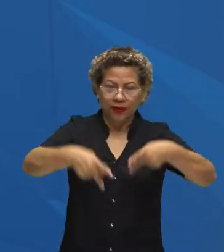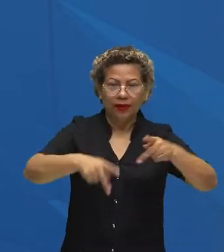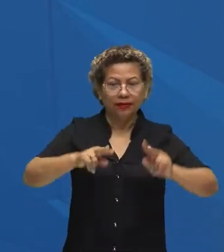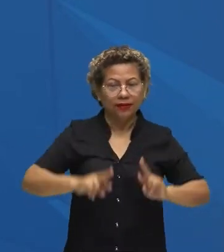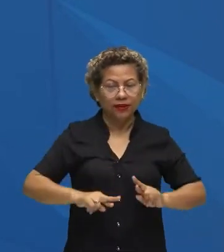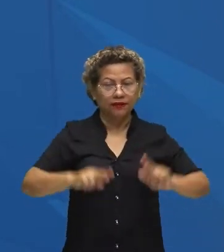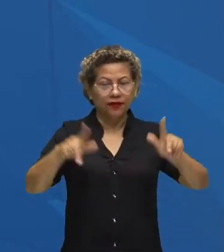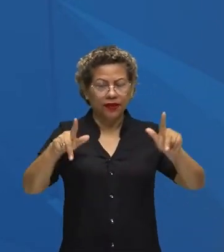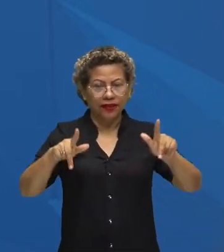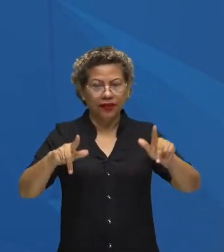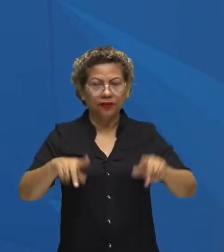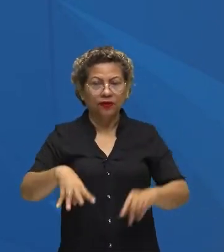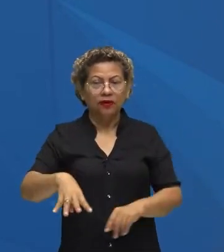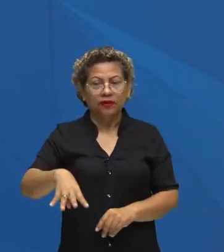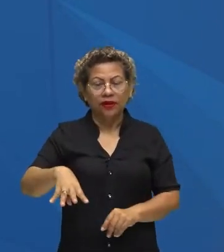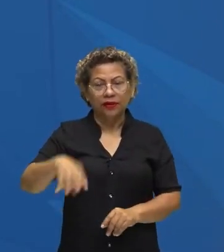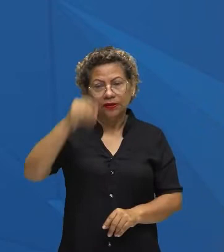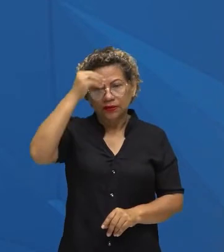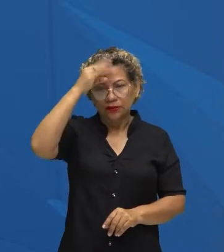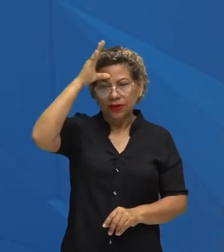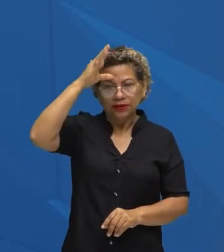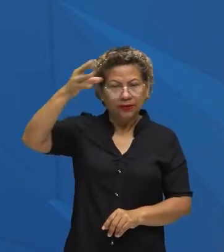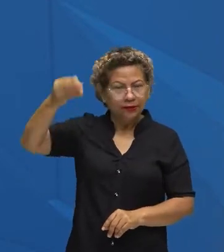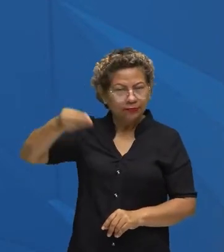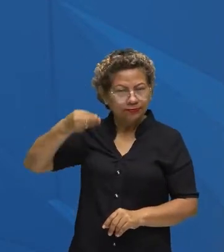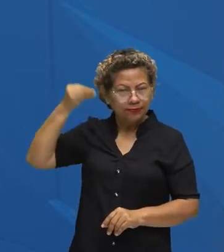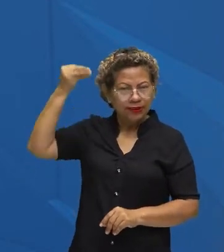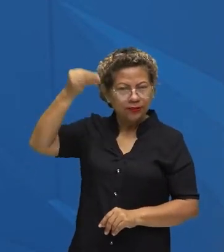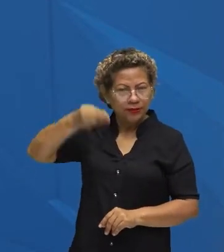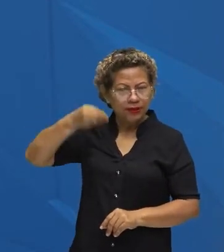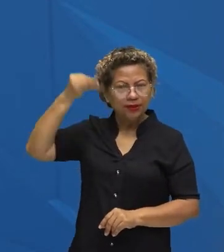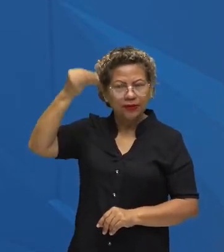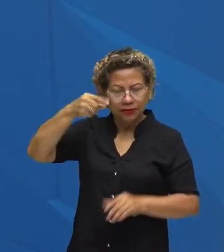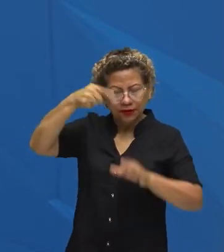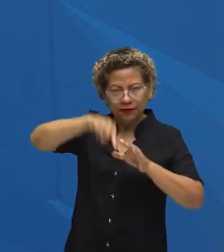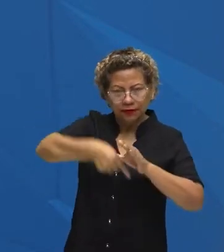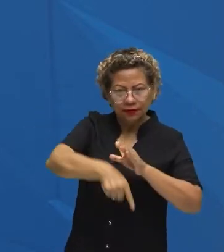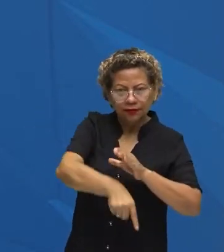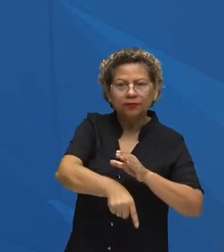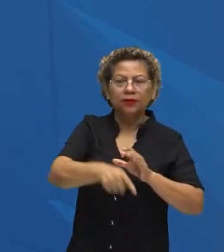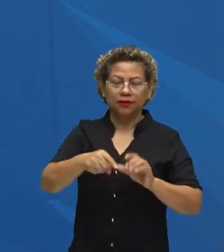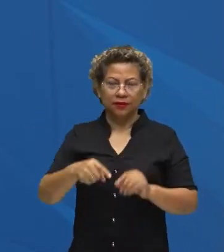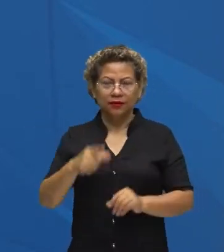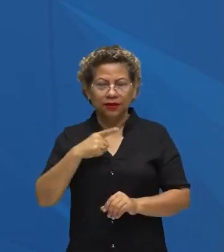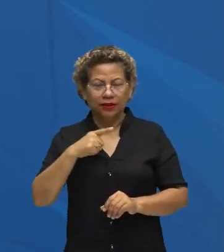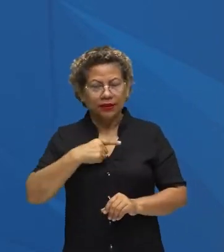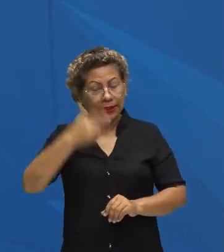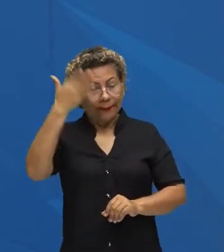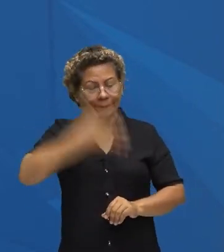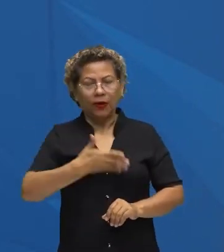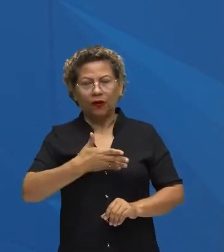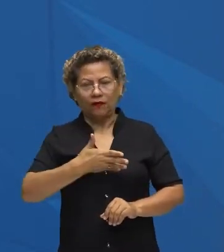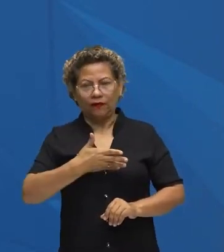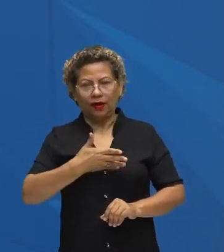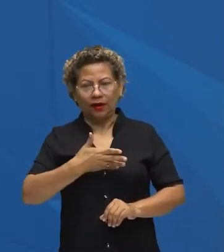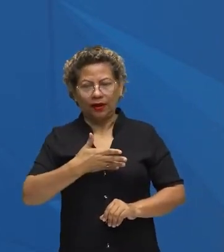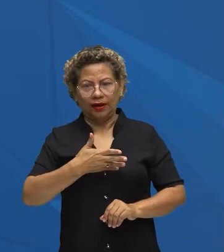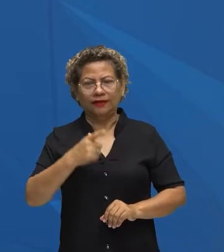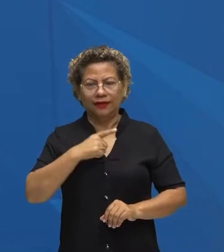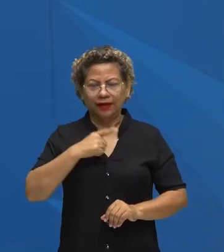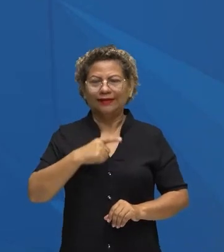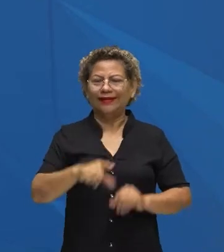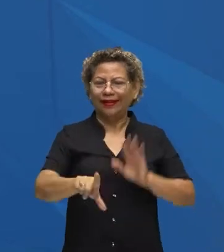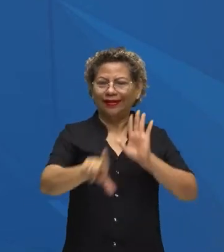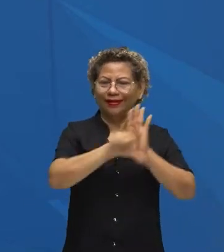conhecimento científico, que é experimental, é testado, é reproduzido, tem uma certa comprovação, tem ali o conjunto de